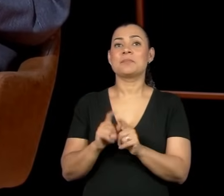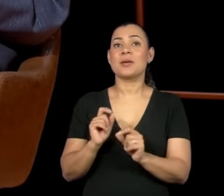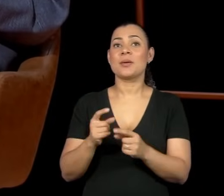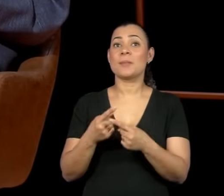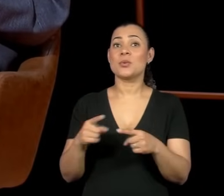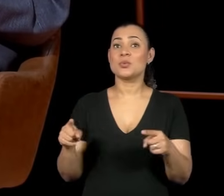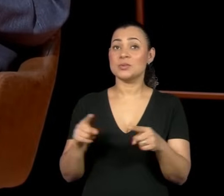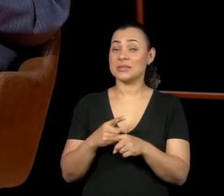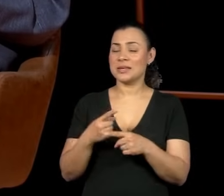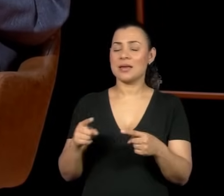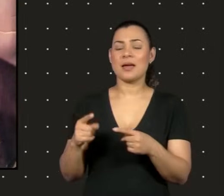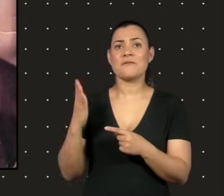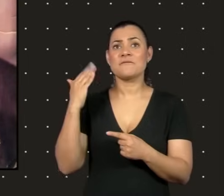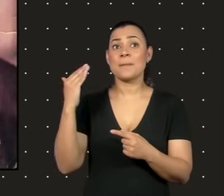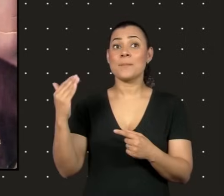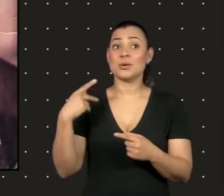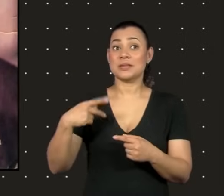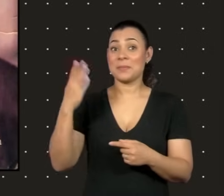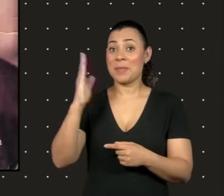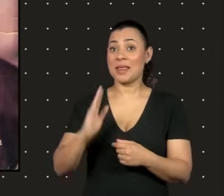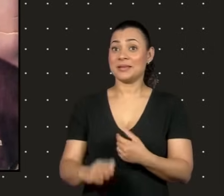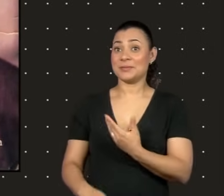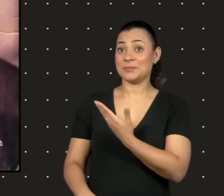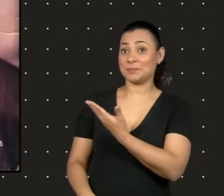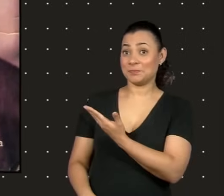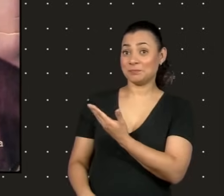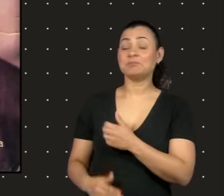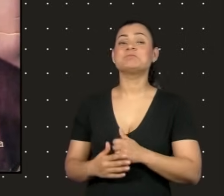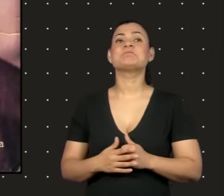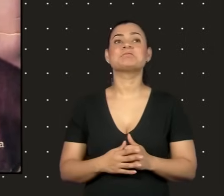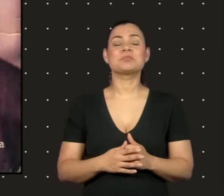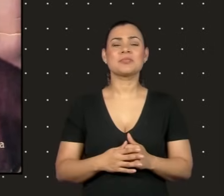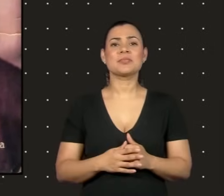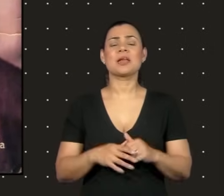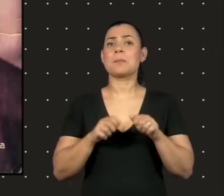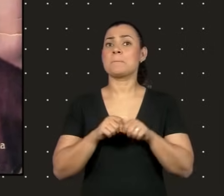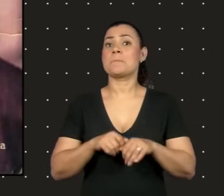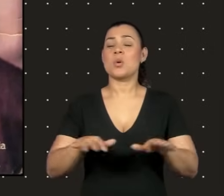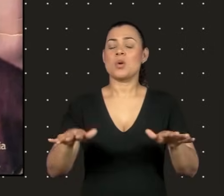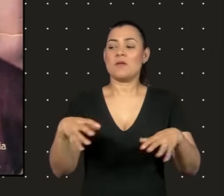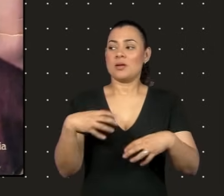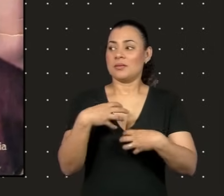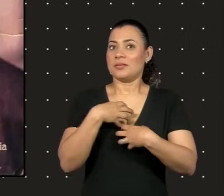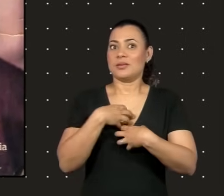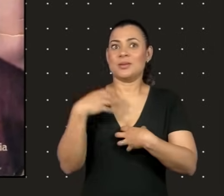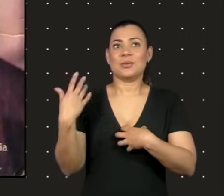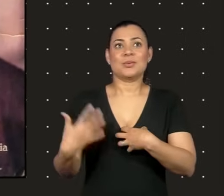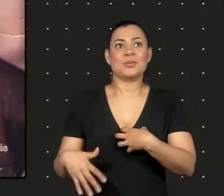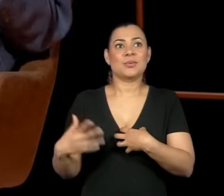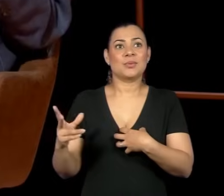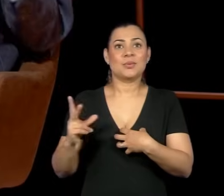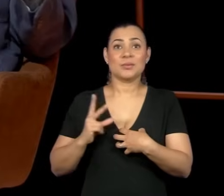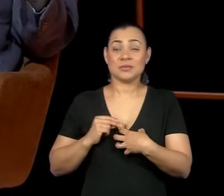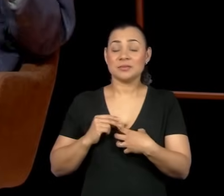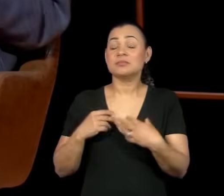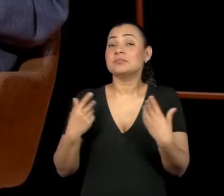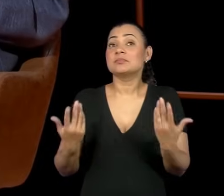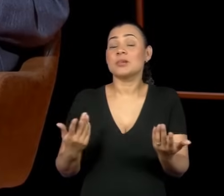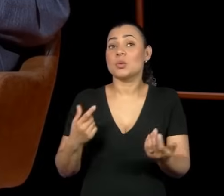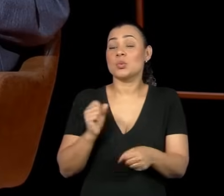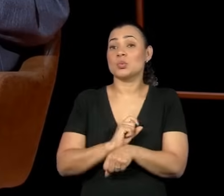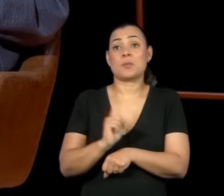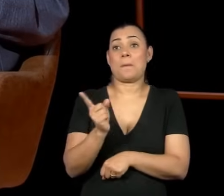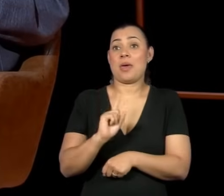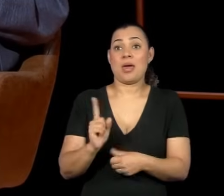para Aranjuez, né? E aí, são as coisas do destino, acontece quando você menos